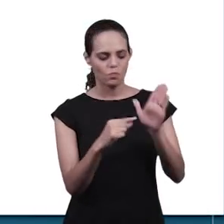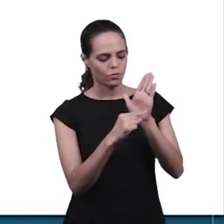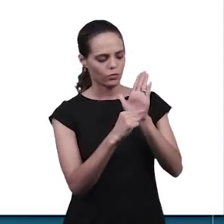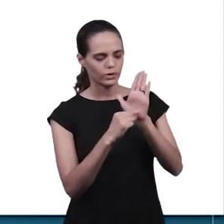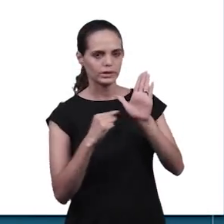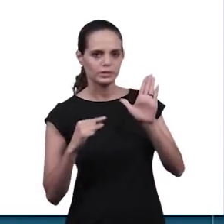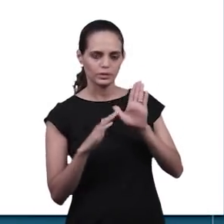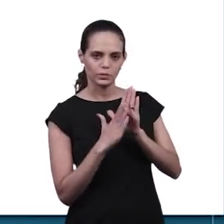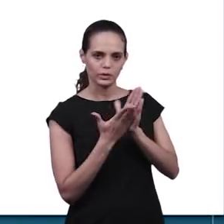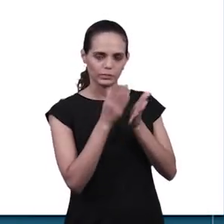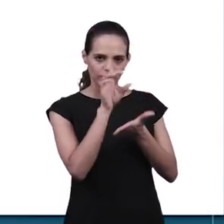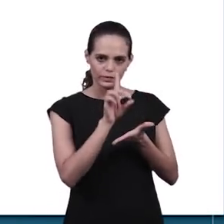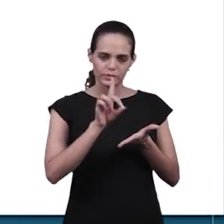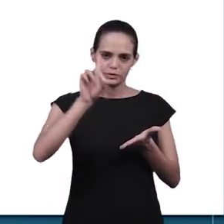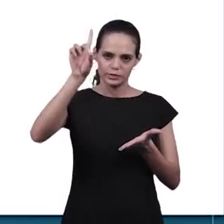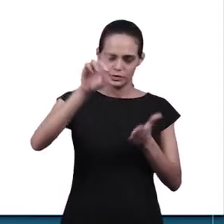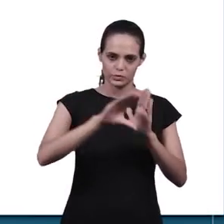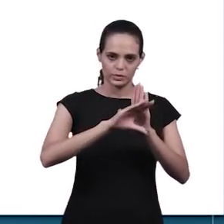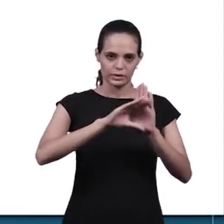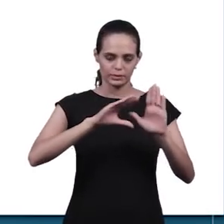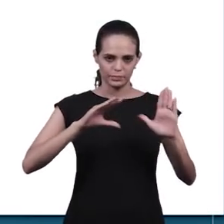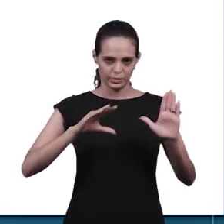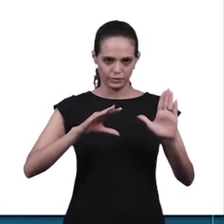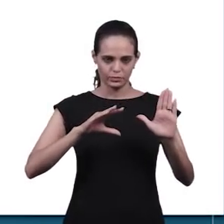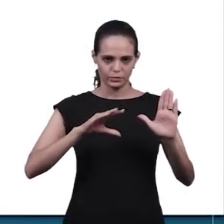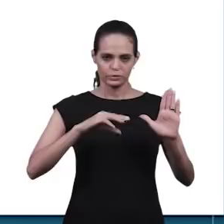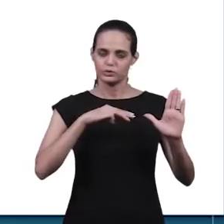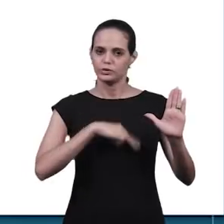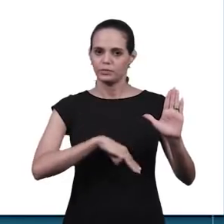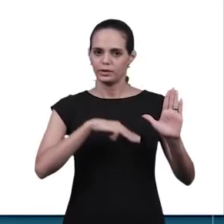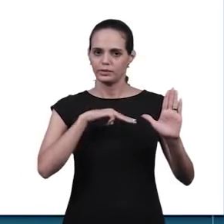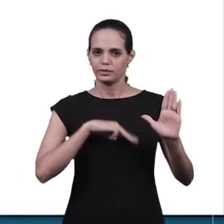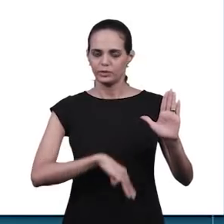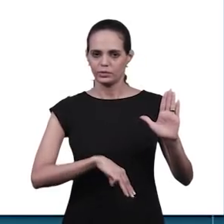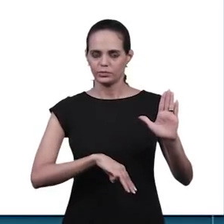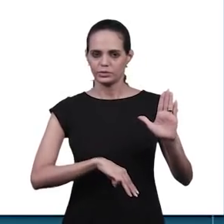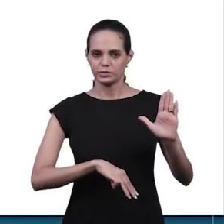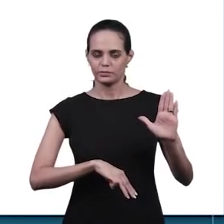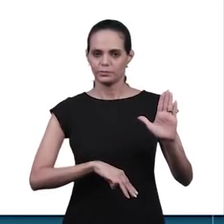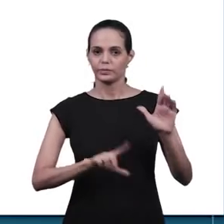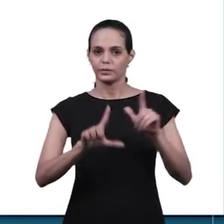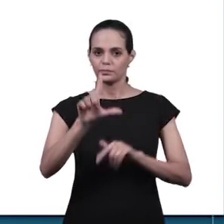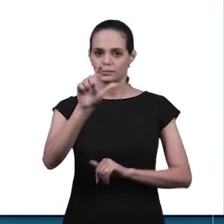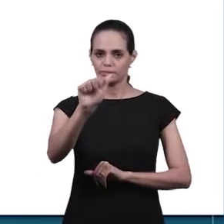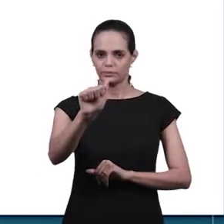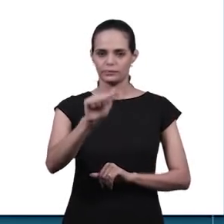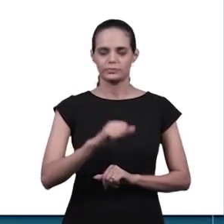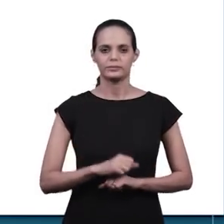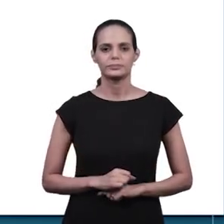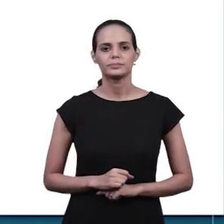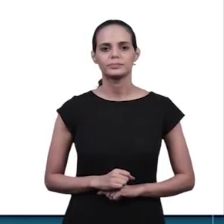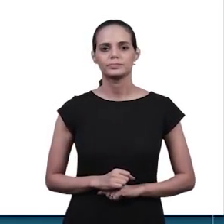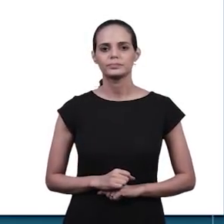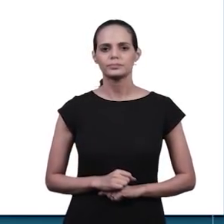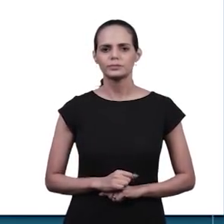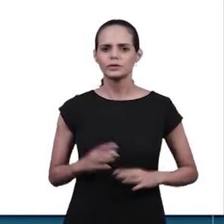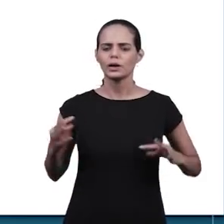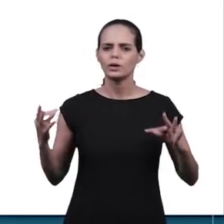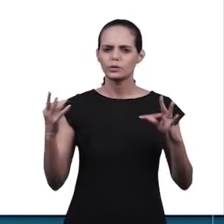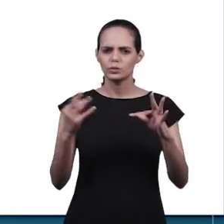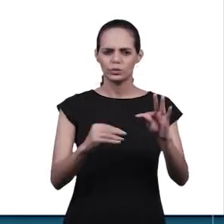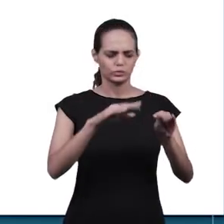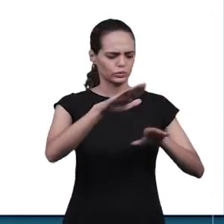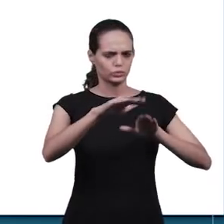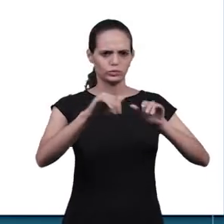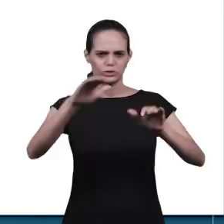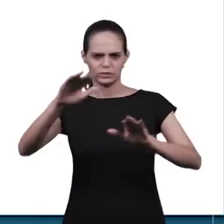Responda com um versículo bíblico que está no capítulo do Evangelho de Mateus a pergunta do item A. Todos